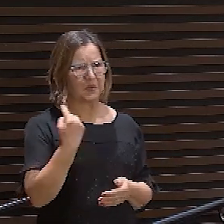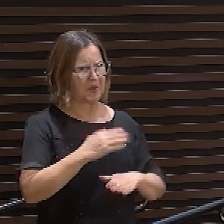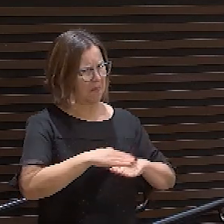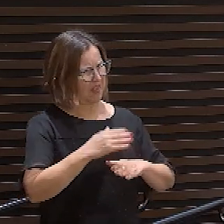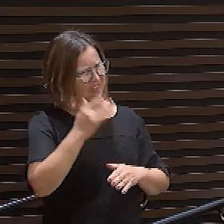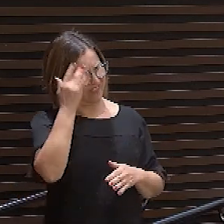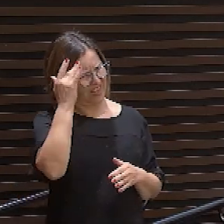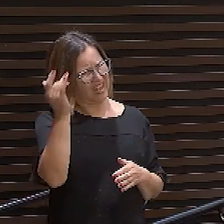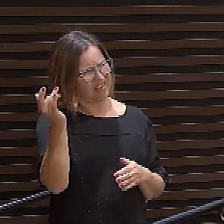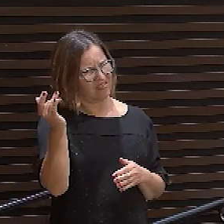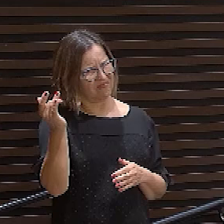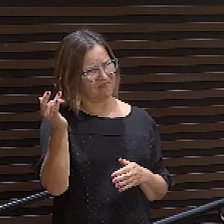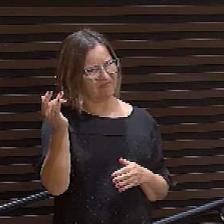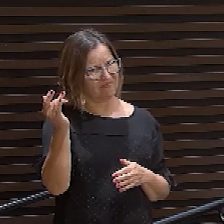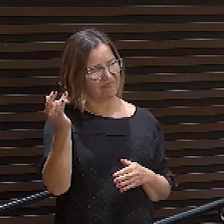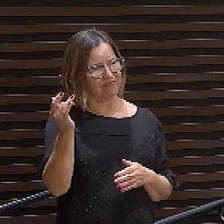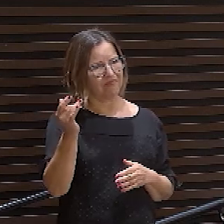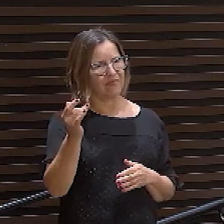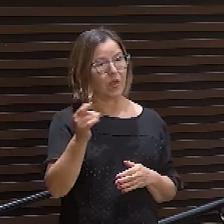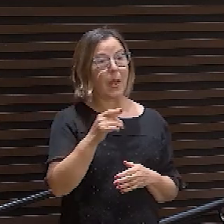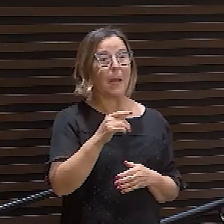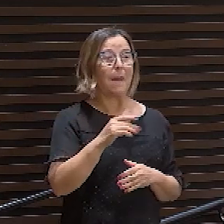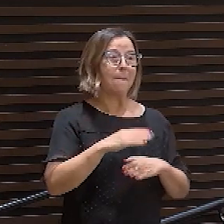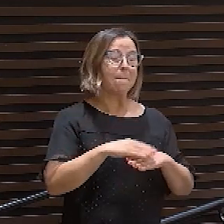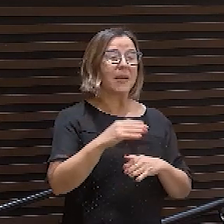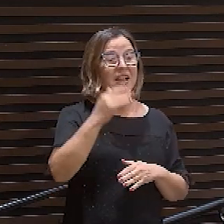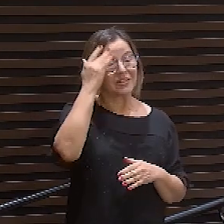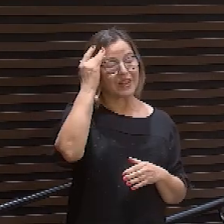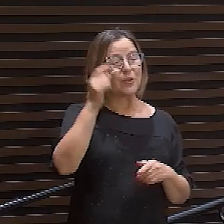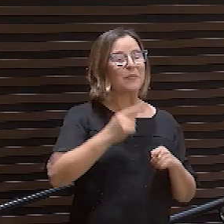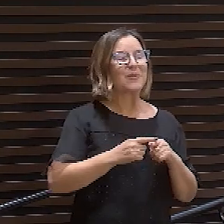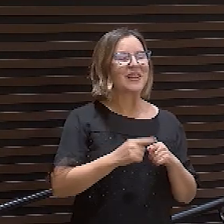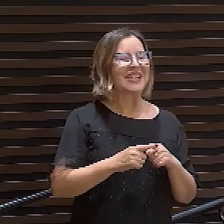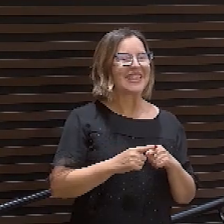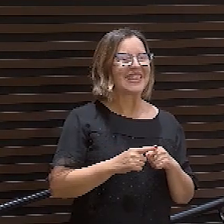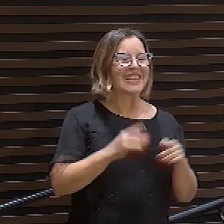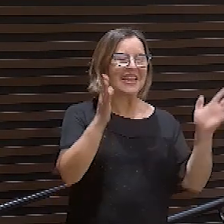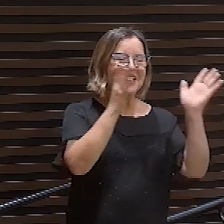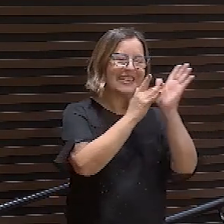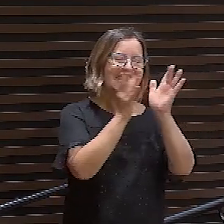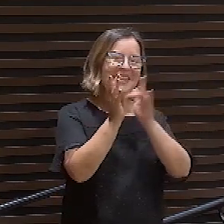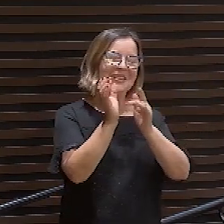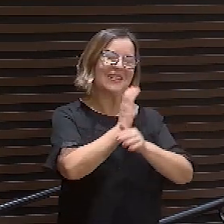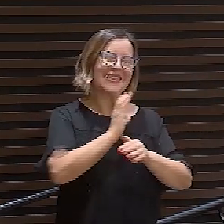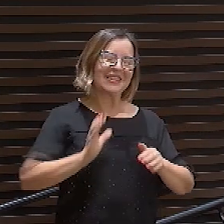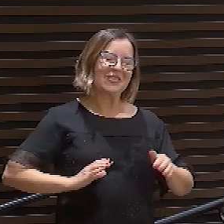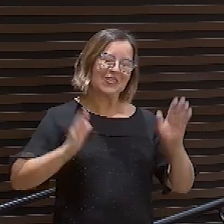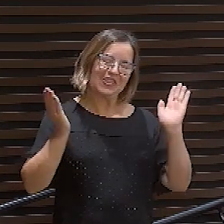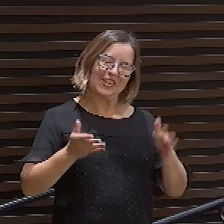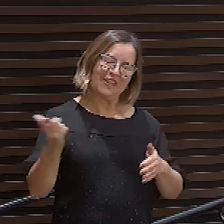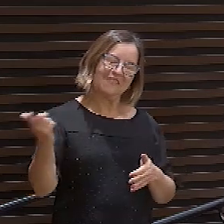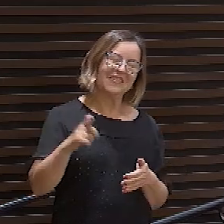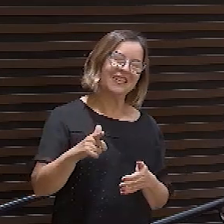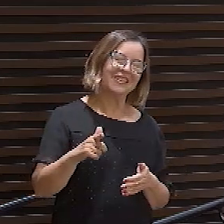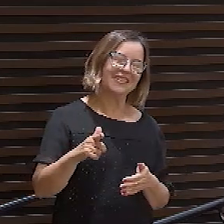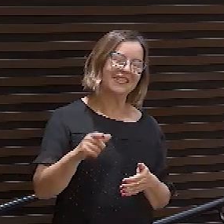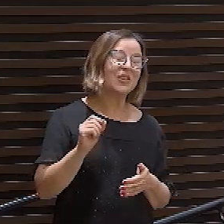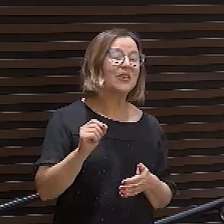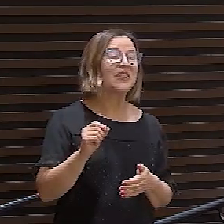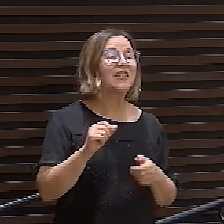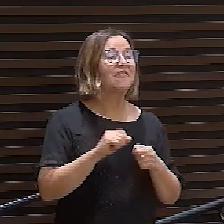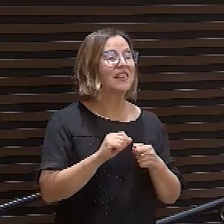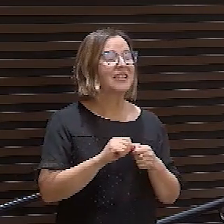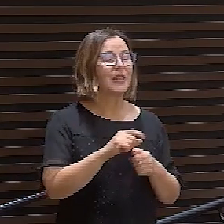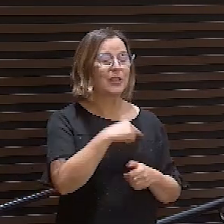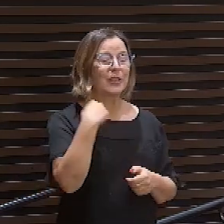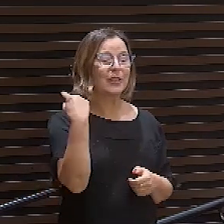Mais fácil do que Abraão. Sabe por quê? Porque Jesus Cristo já veio. E sabe o que Ele fez? Ele nos